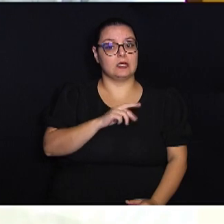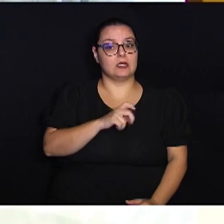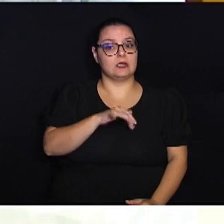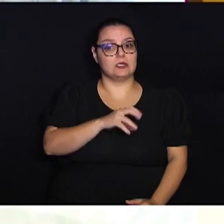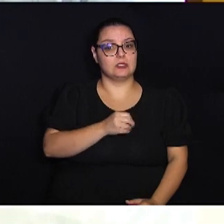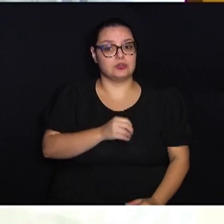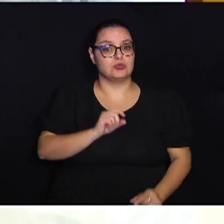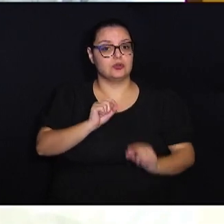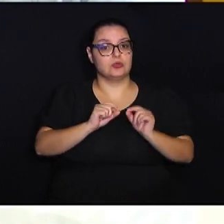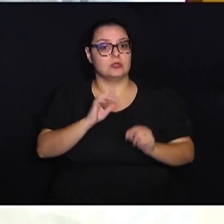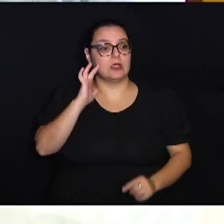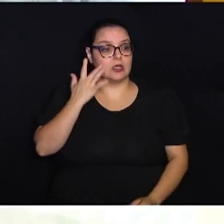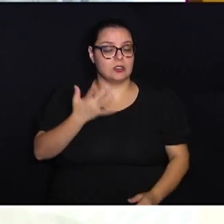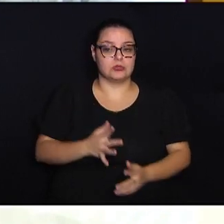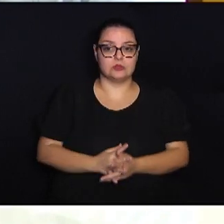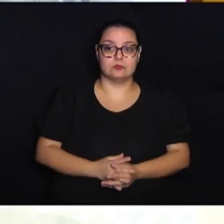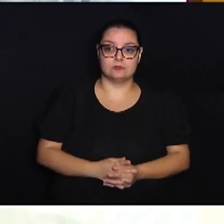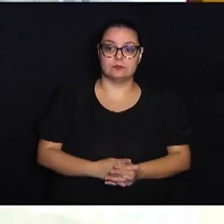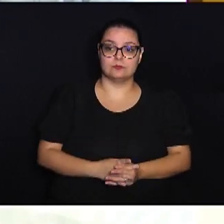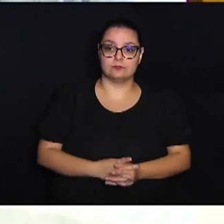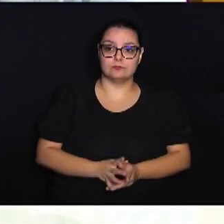inflação. Por quê?